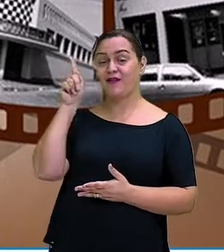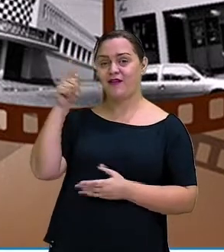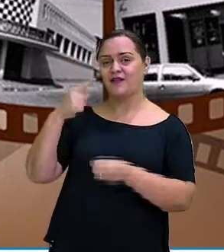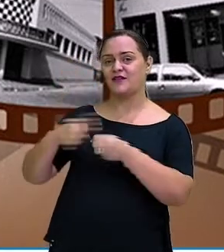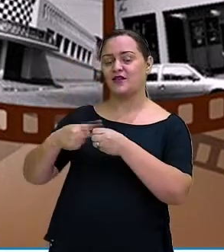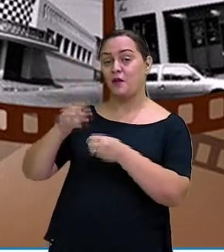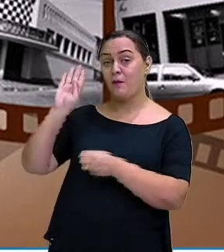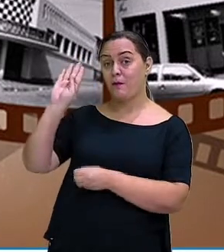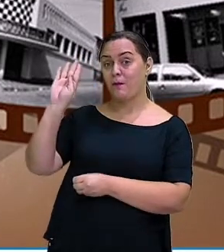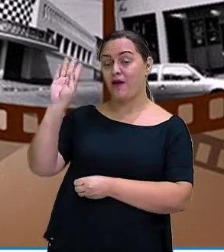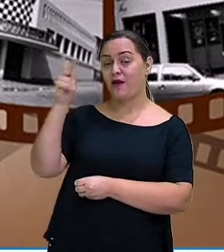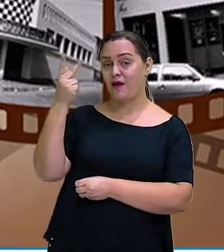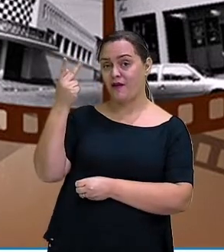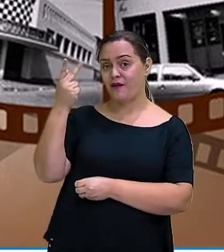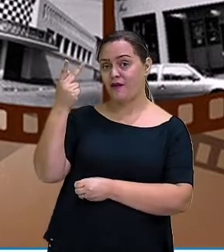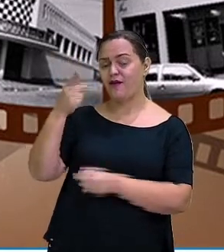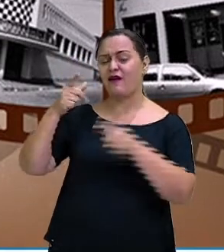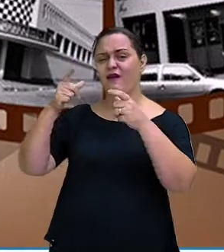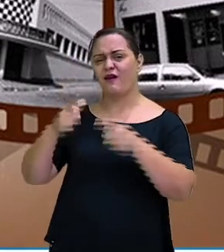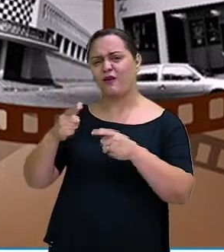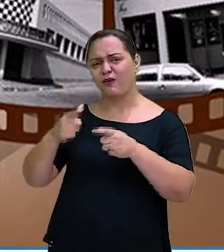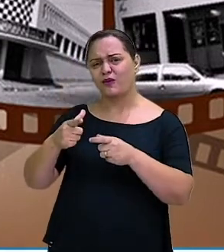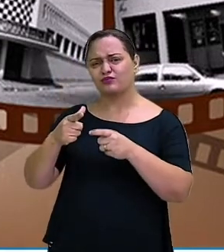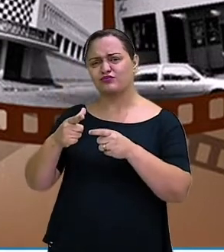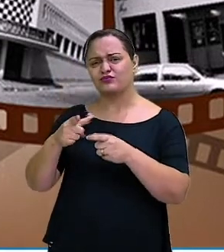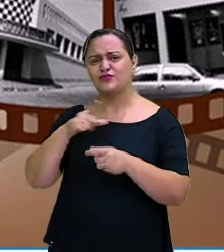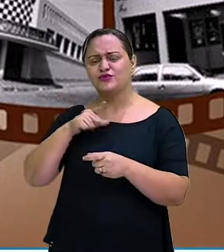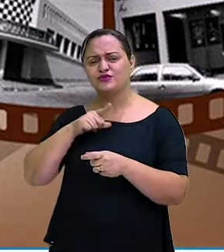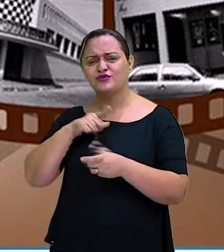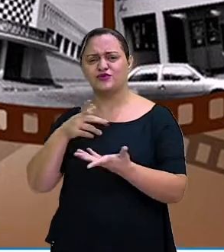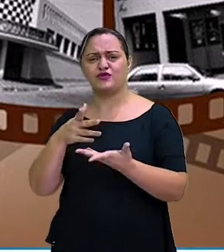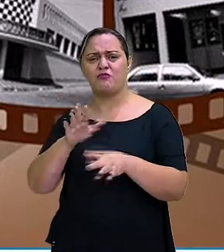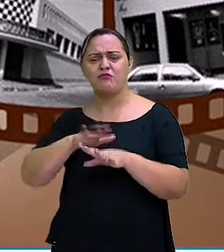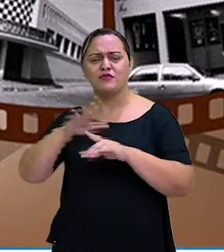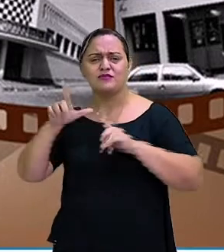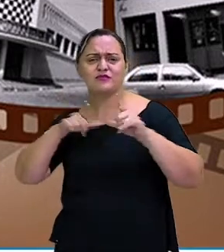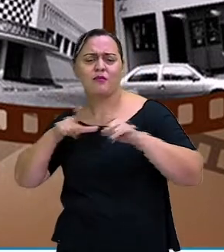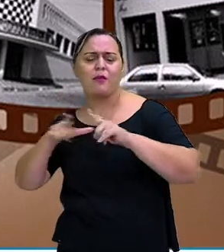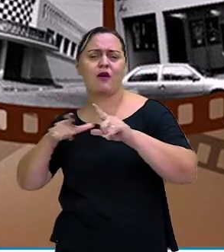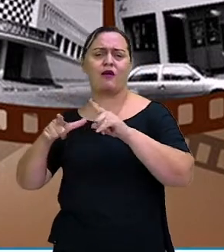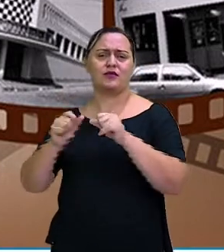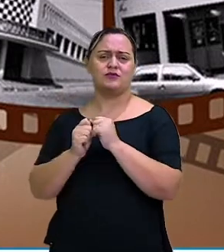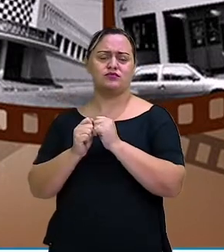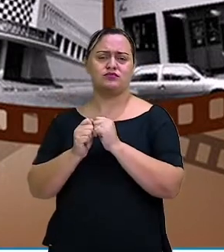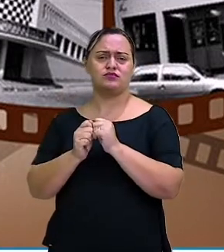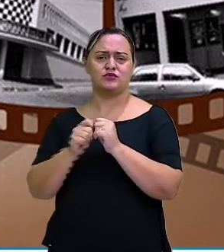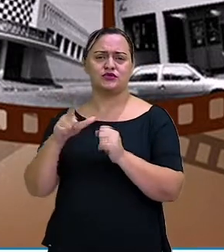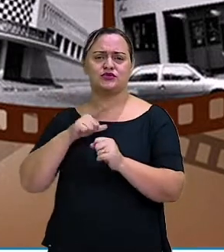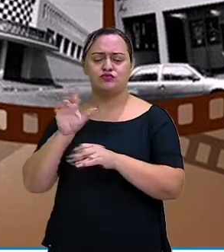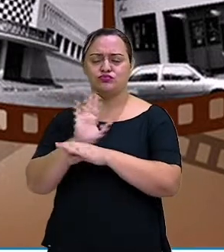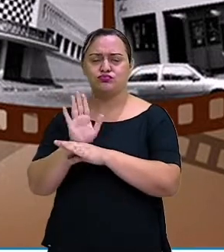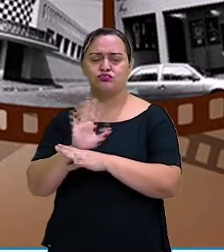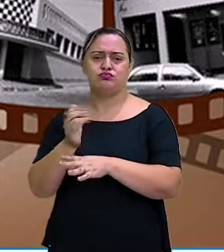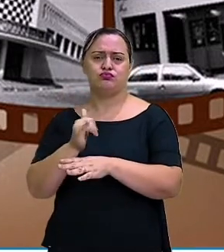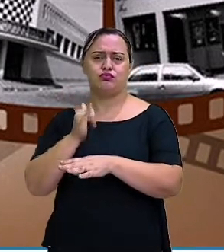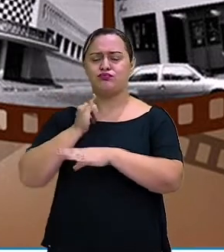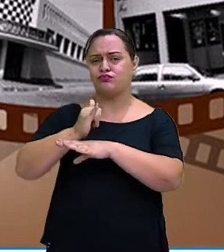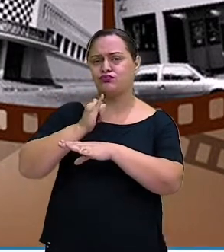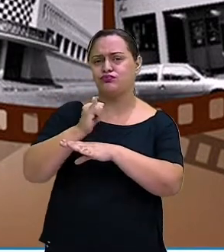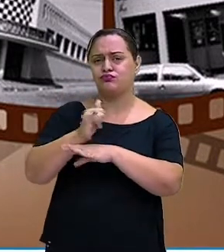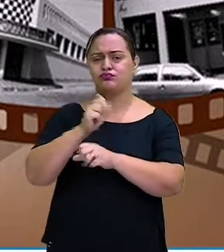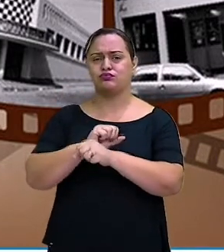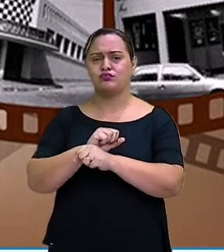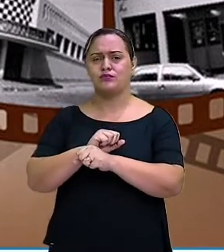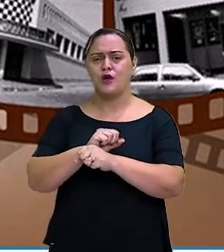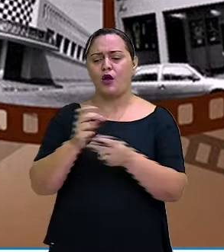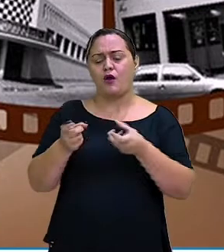de projetos particulares, como comerciais, cinejornais, pequenas coisas. Em